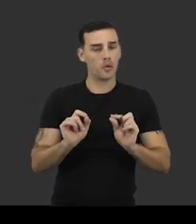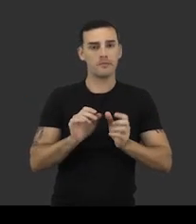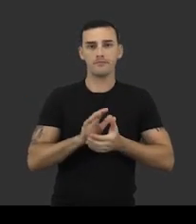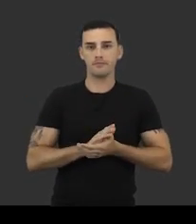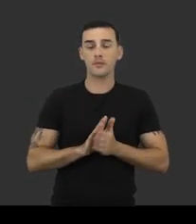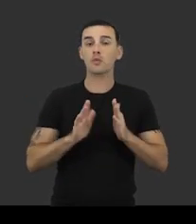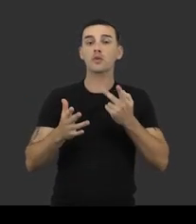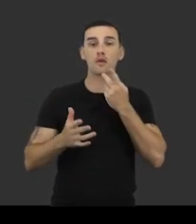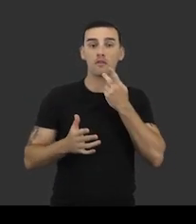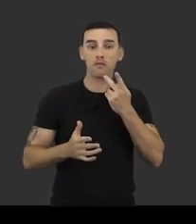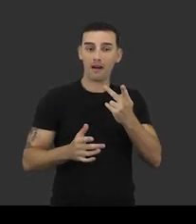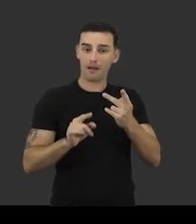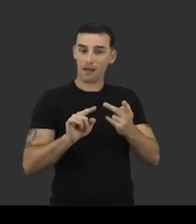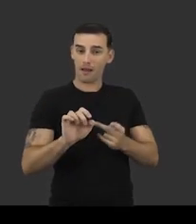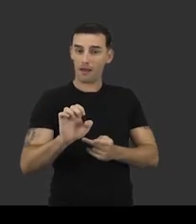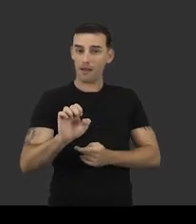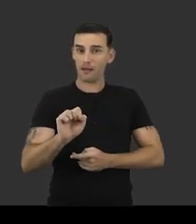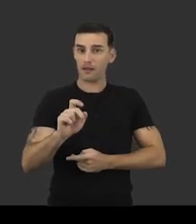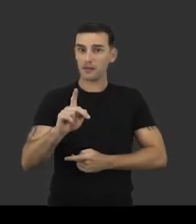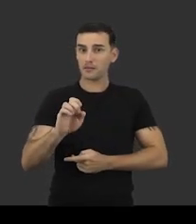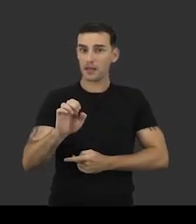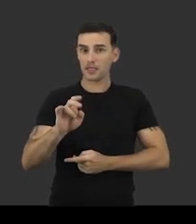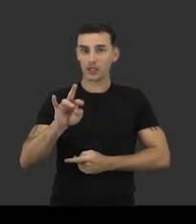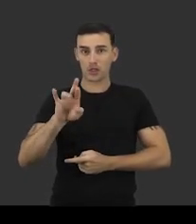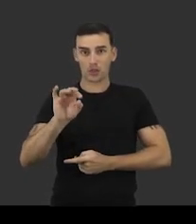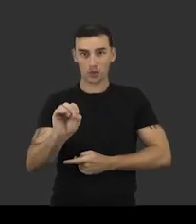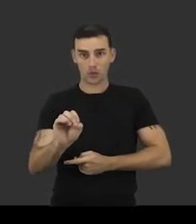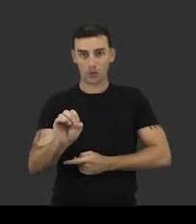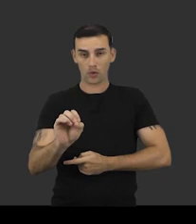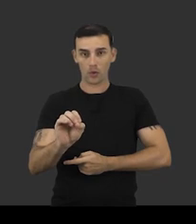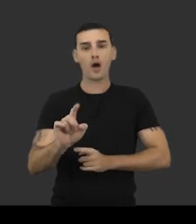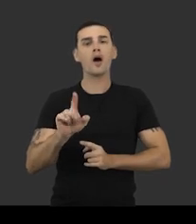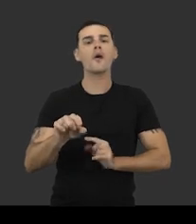gente fala de espectro, a gente está falando